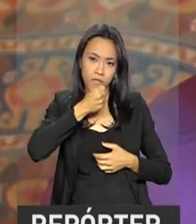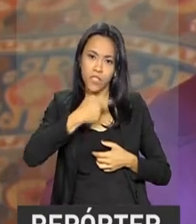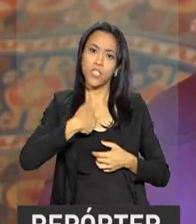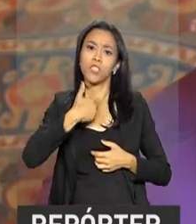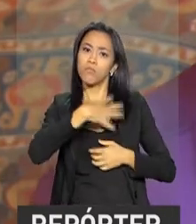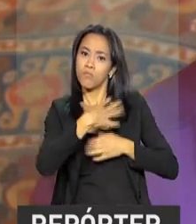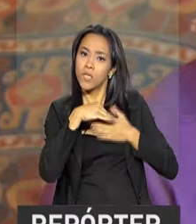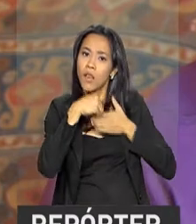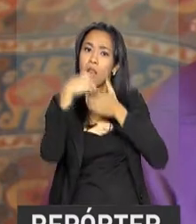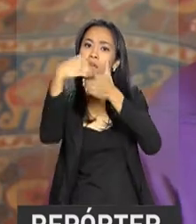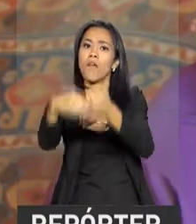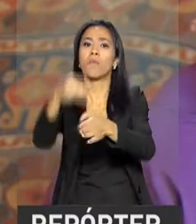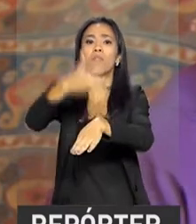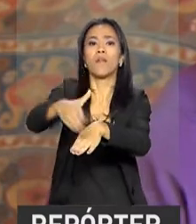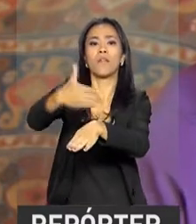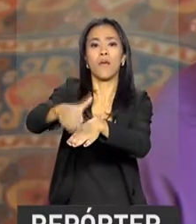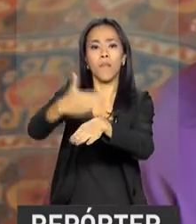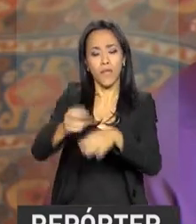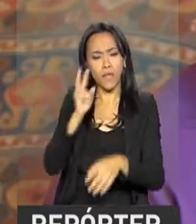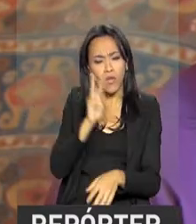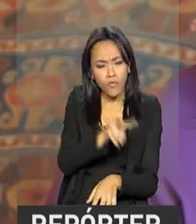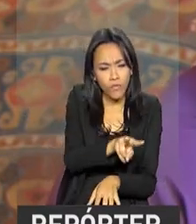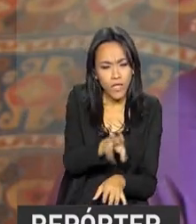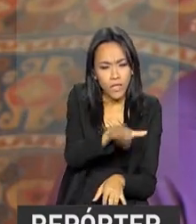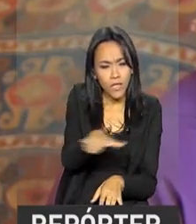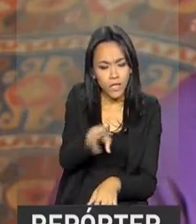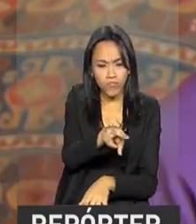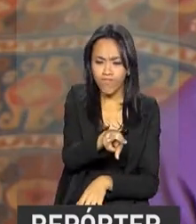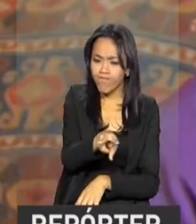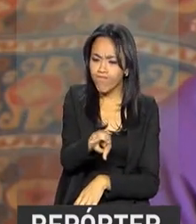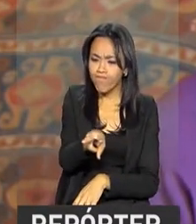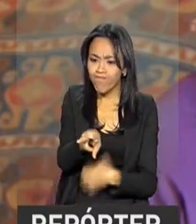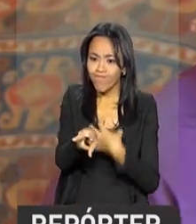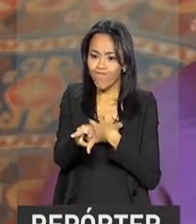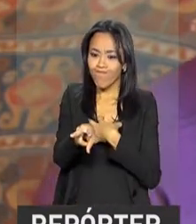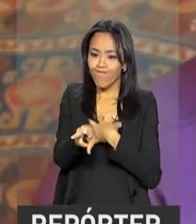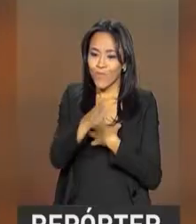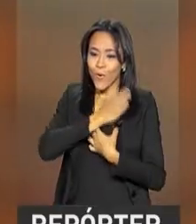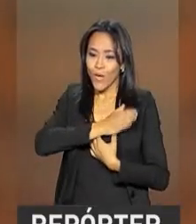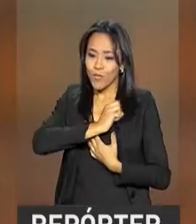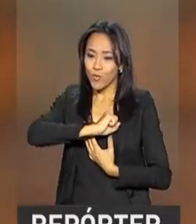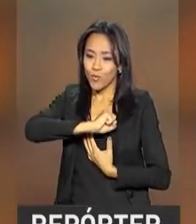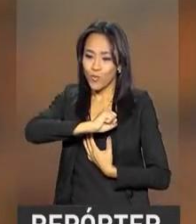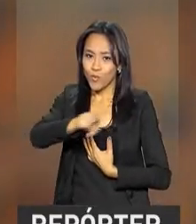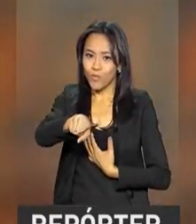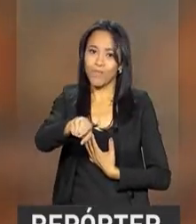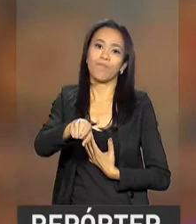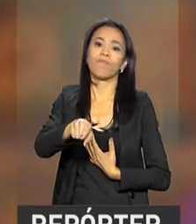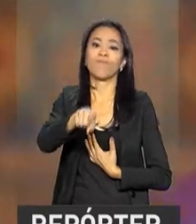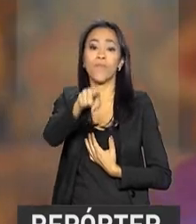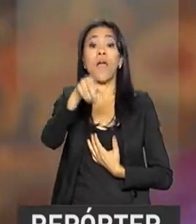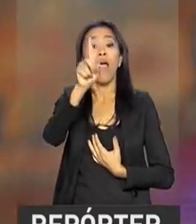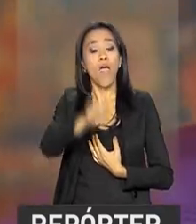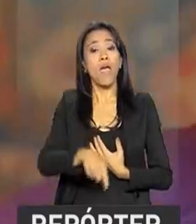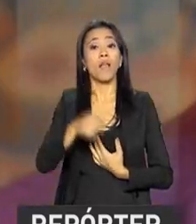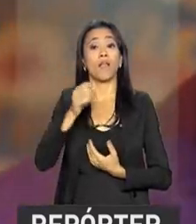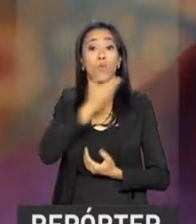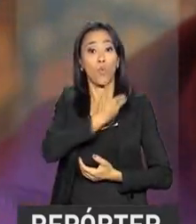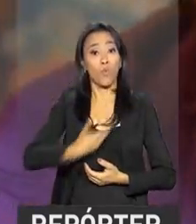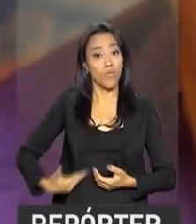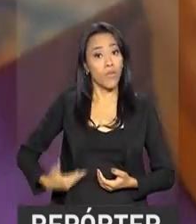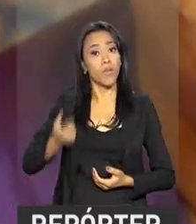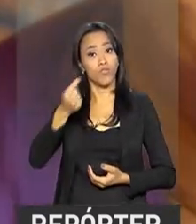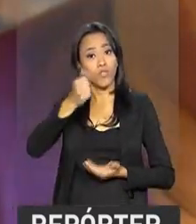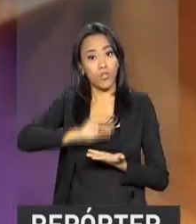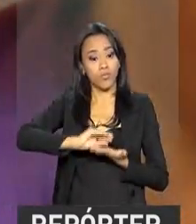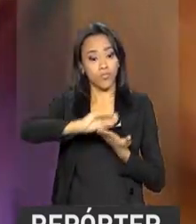um treinamento. Eu olhei as crianças e o coração bateu forte. Elizabeth recebeu do governo uma ajuda de